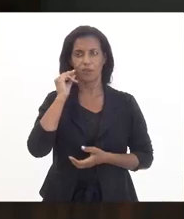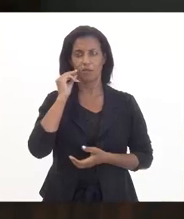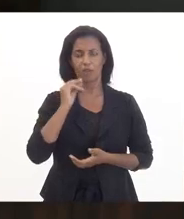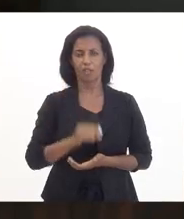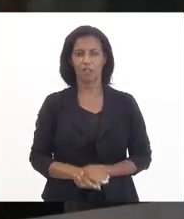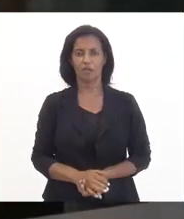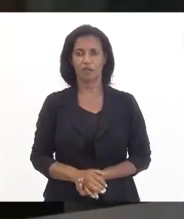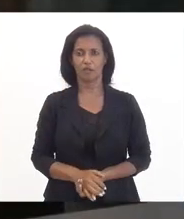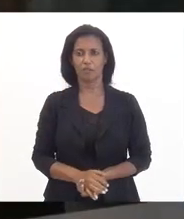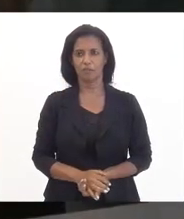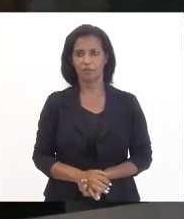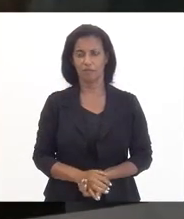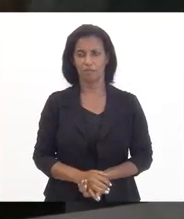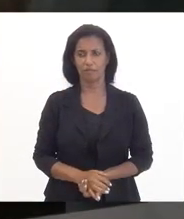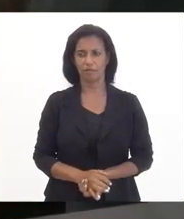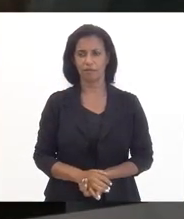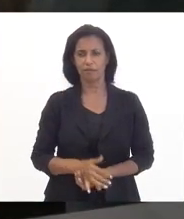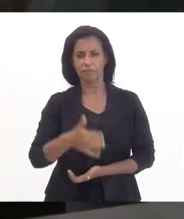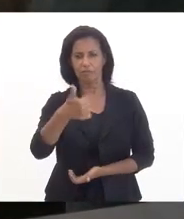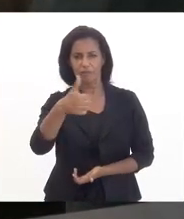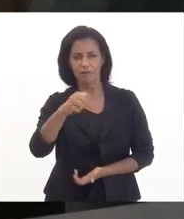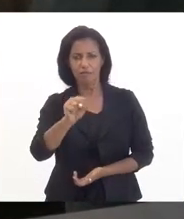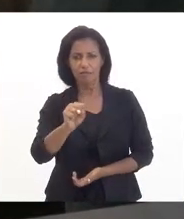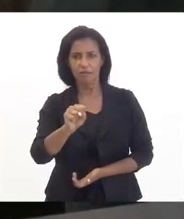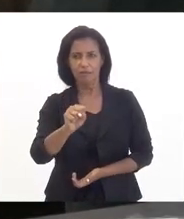Reis. É o 18º?